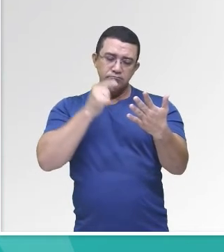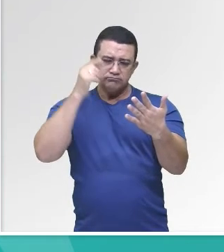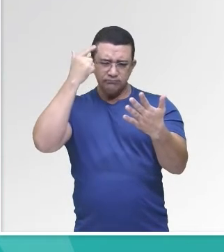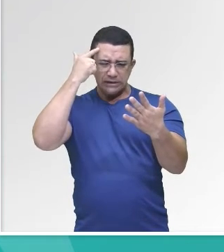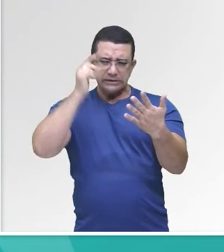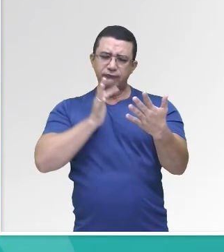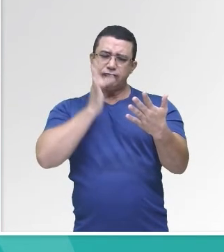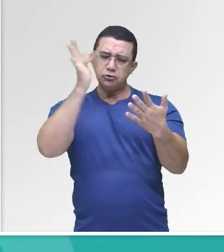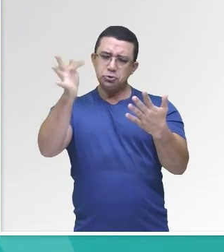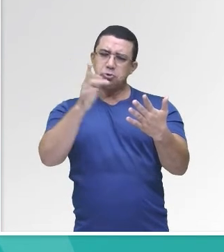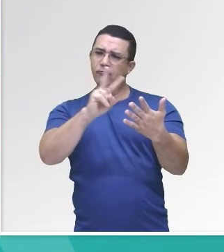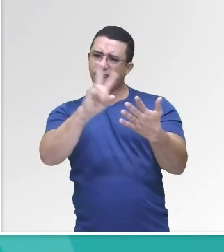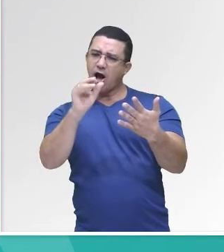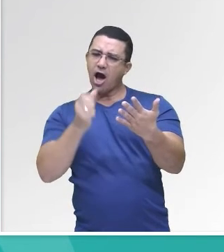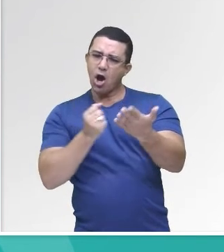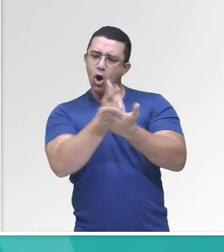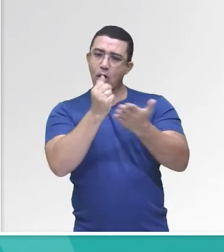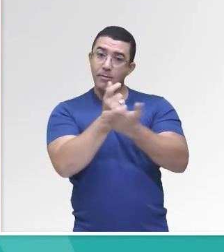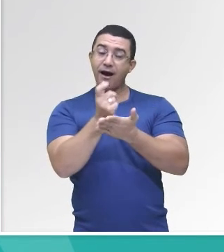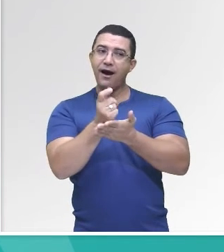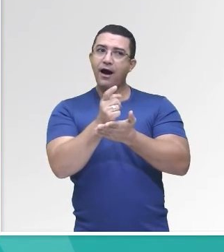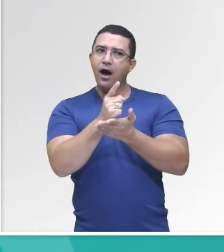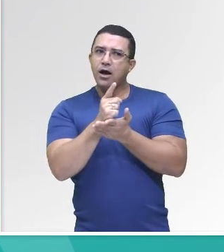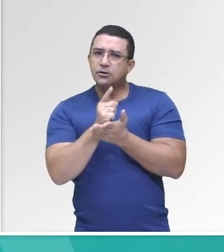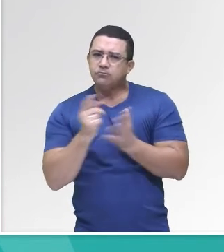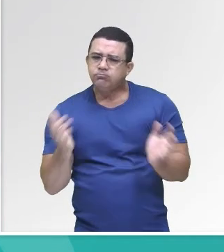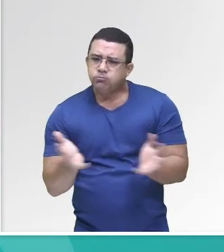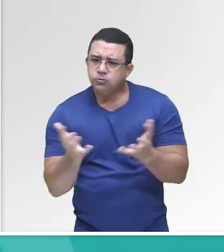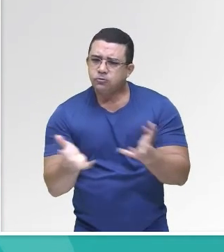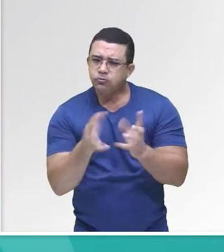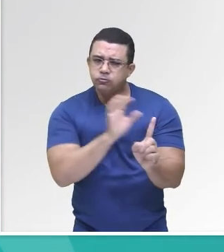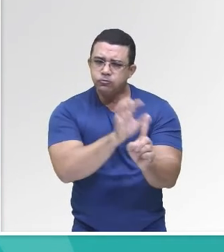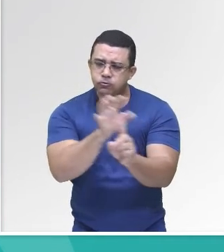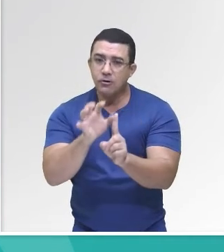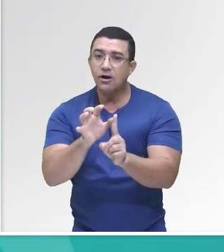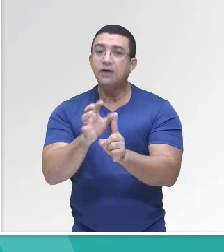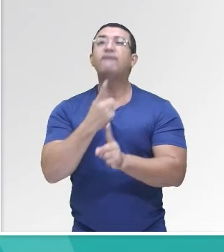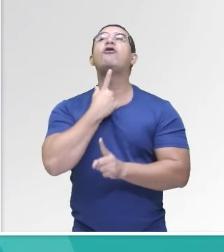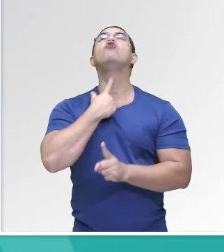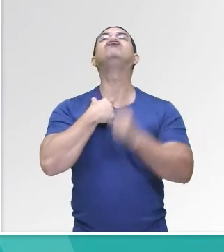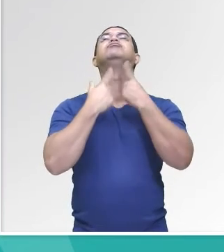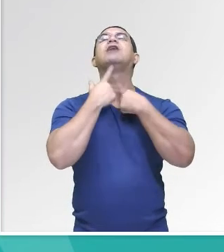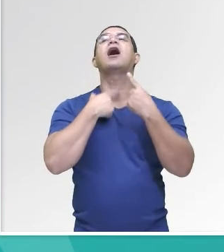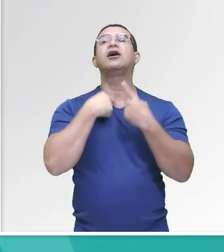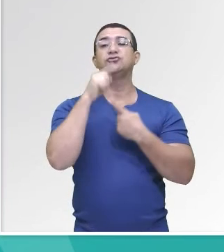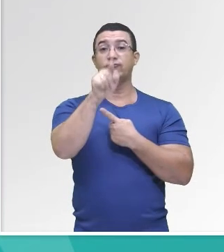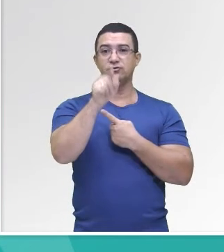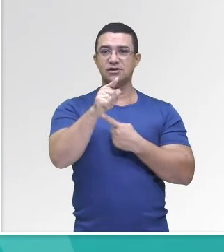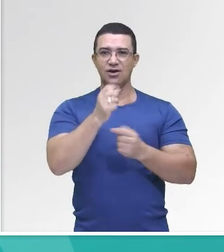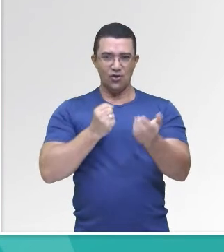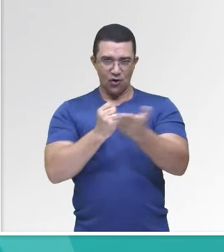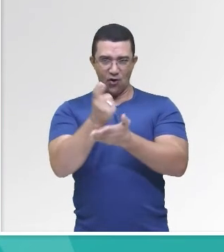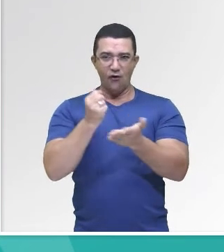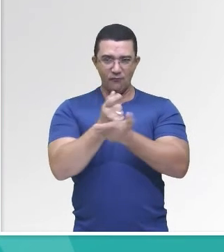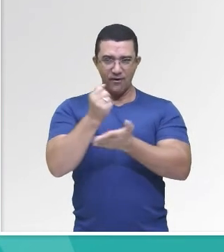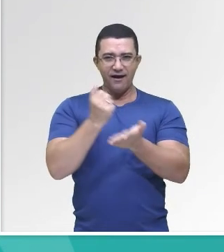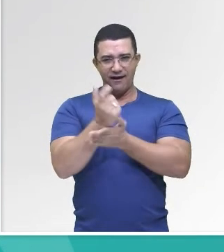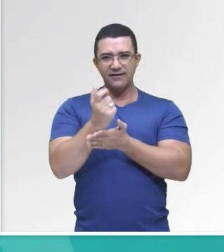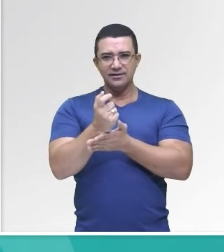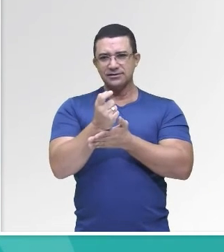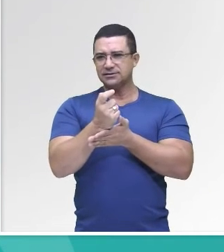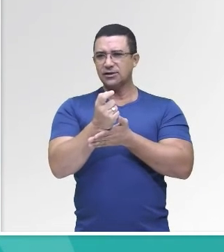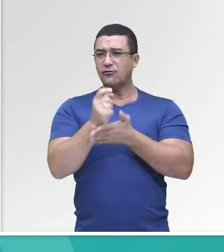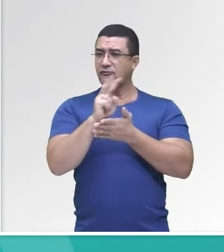consumidor, tenha vontade de adquirir esse produto. Então, ele joga algumas situações